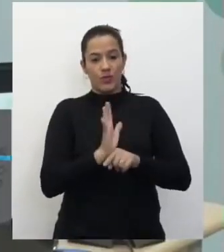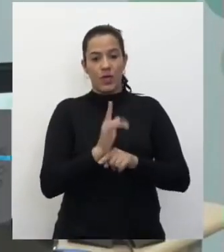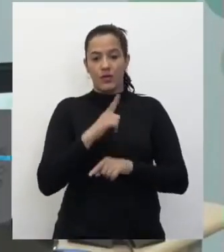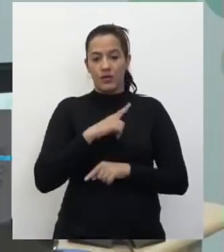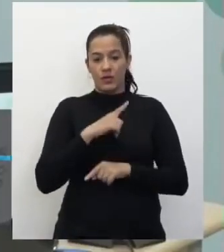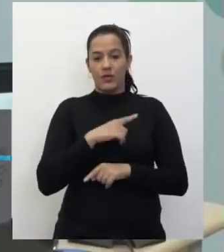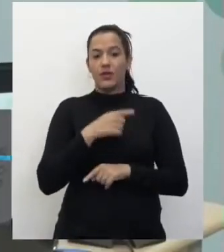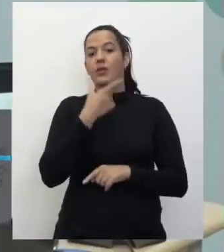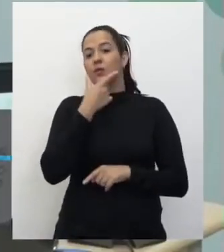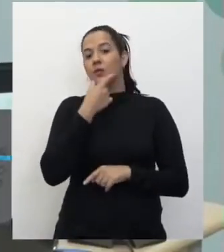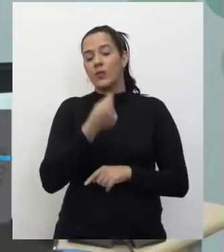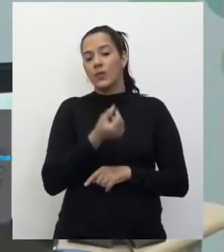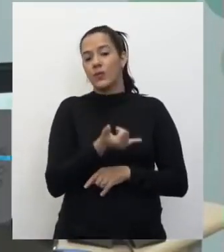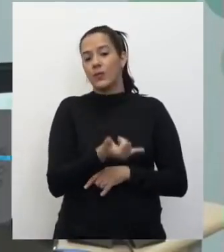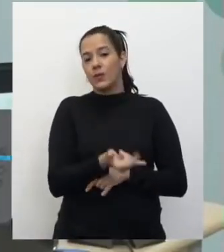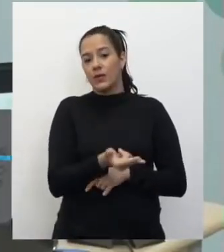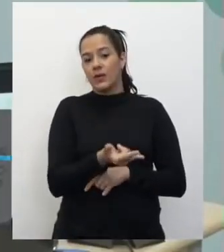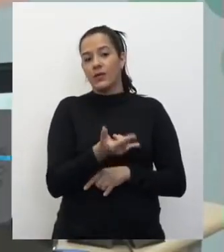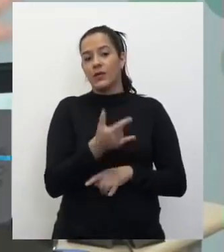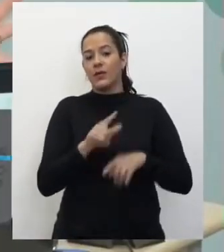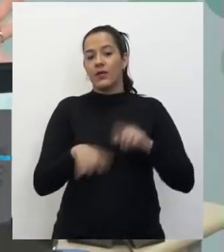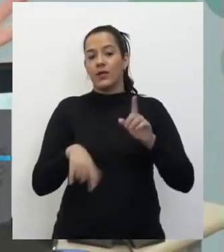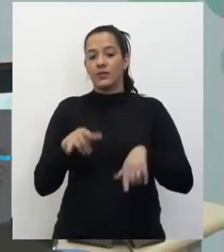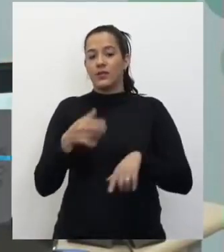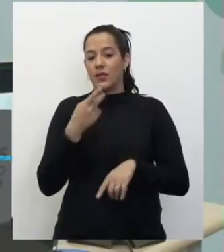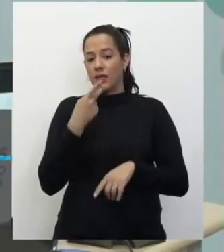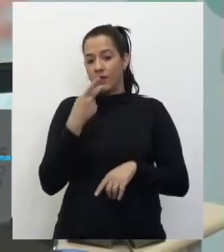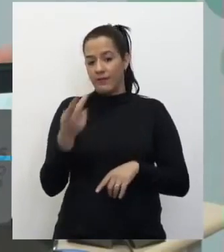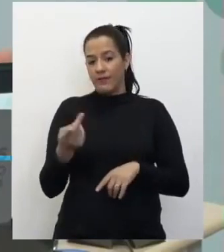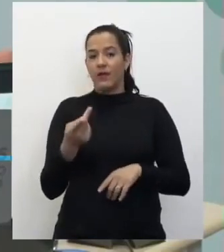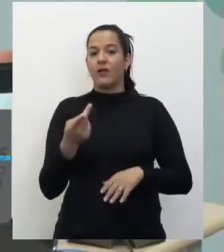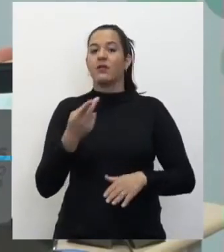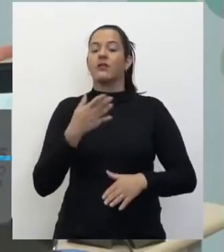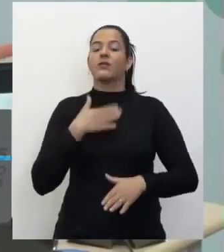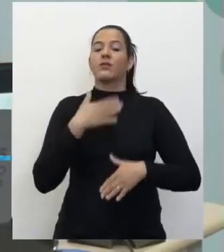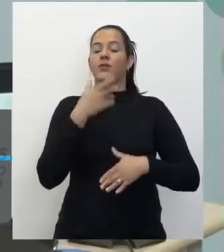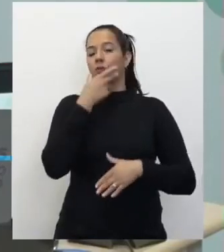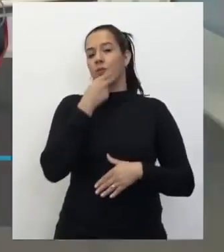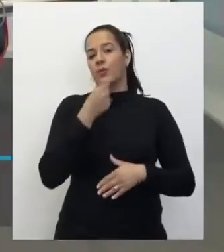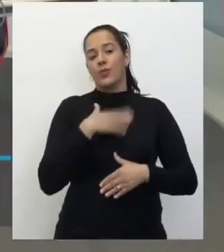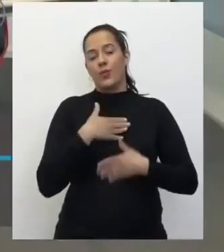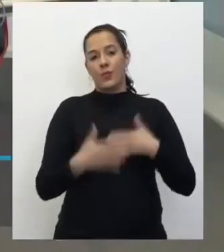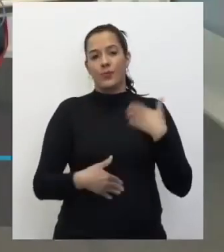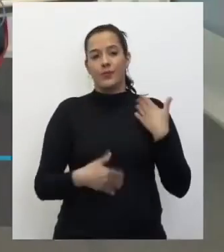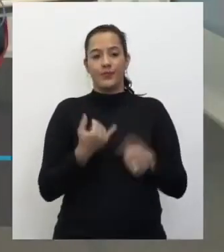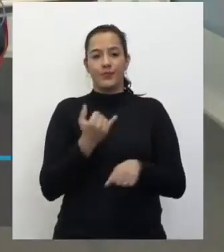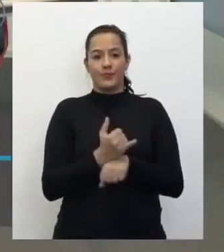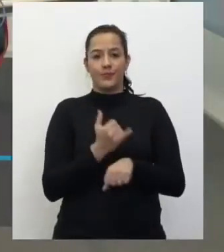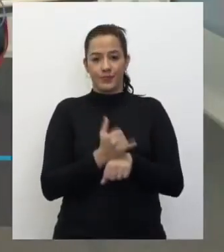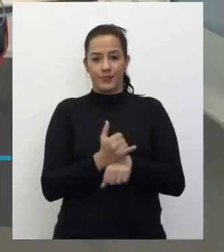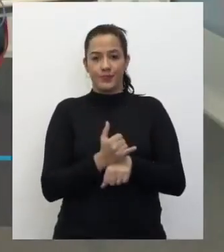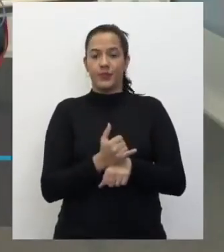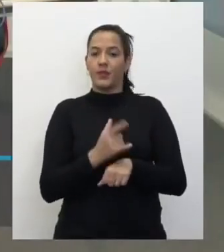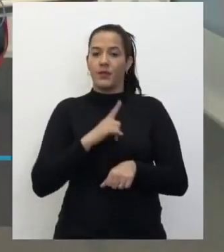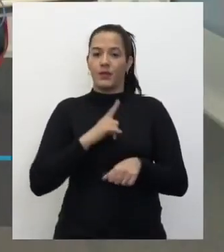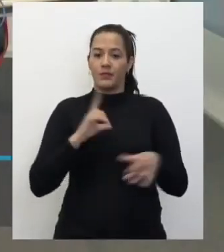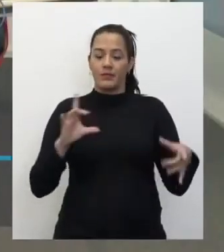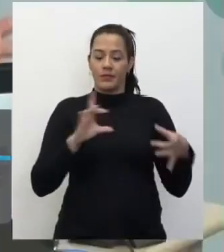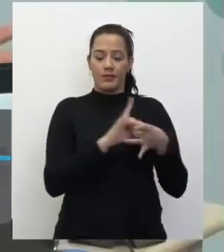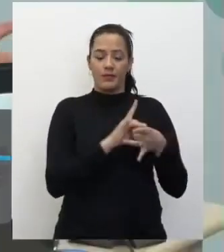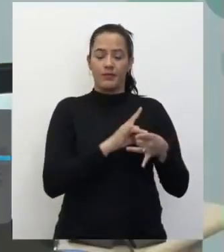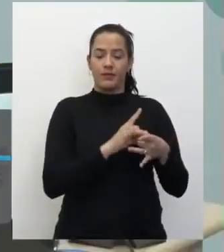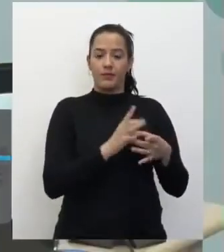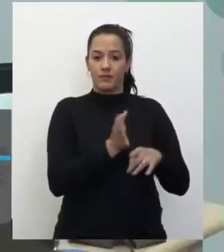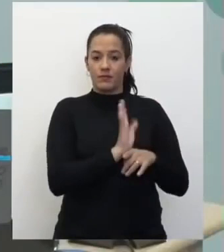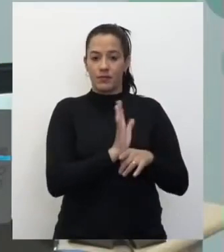também, vira e mexe, ele falava do Homem de Ferro, vocês lembram? Até que um outro filme do Vingadores, ele participou. Então, às vezes, esse crossover também, o autor é